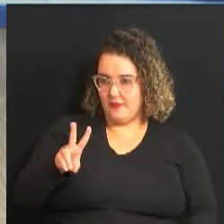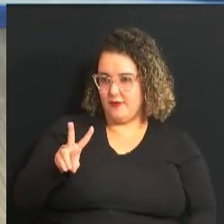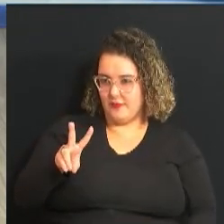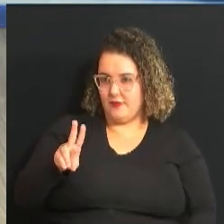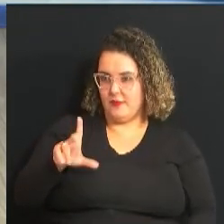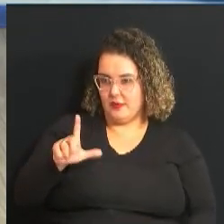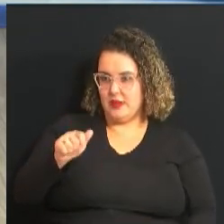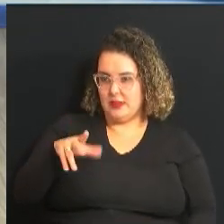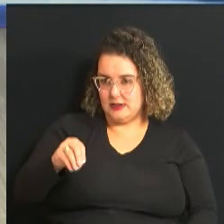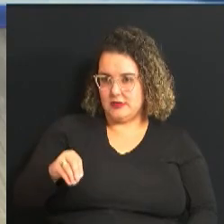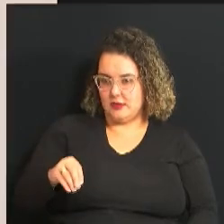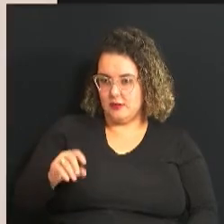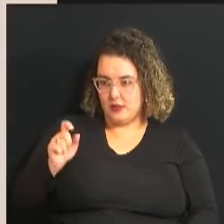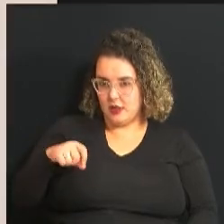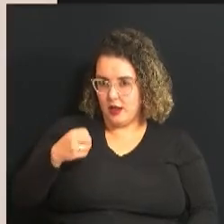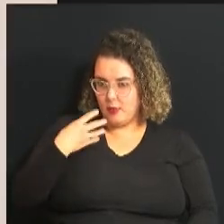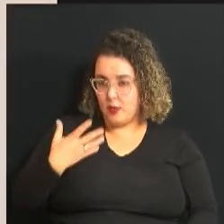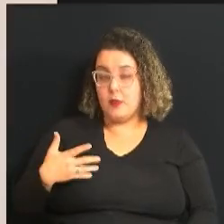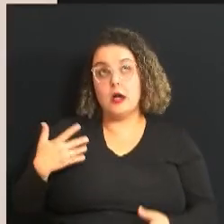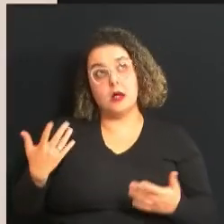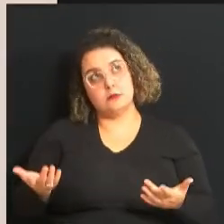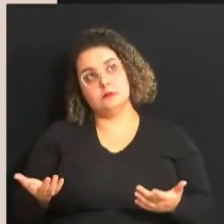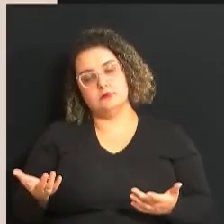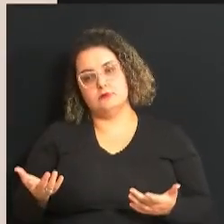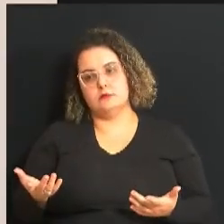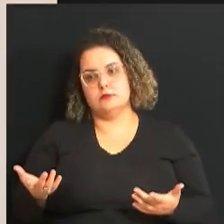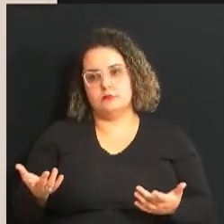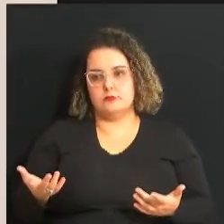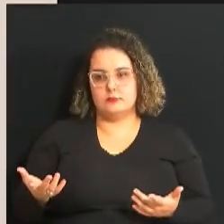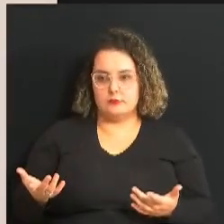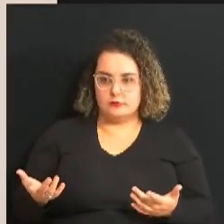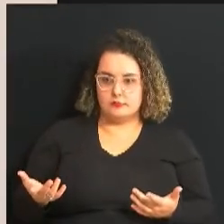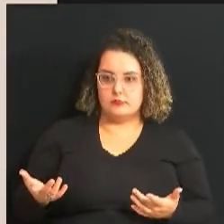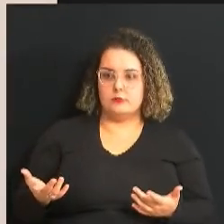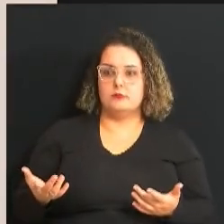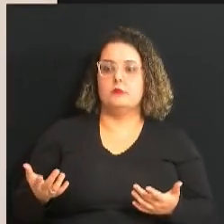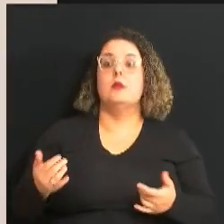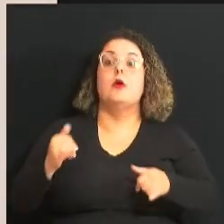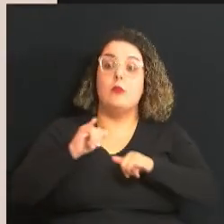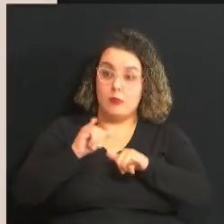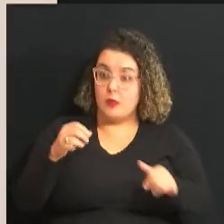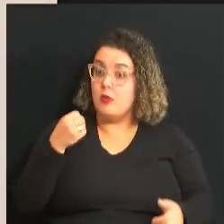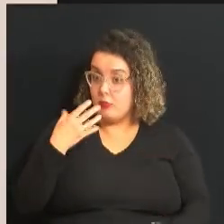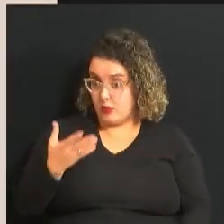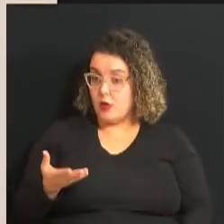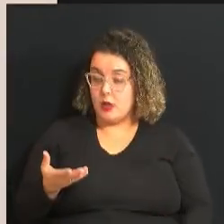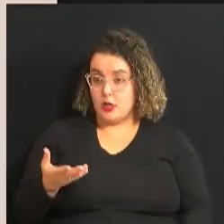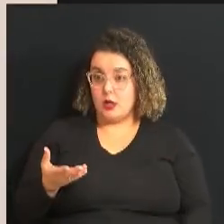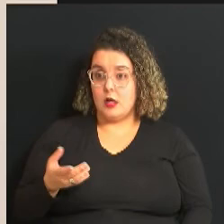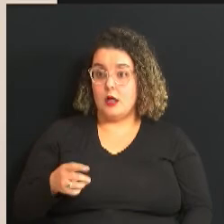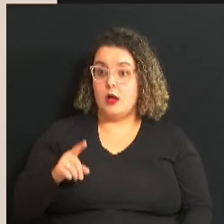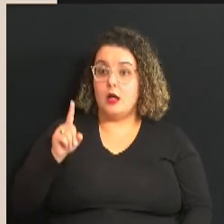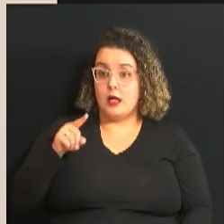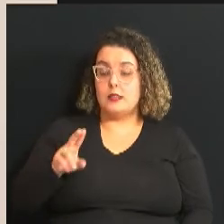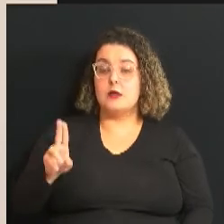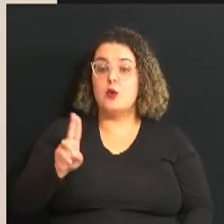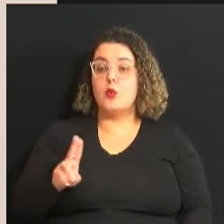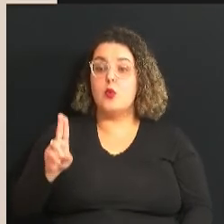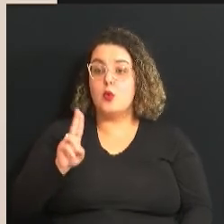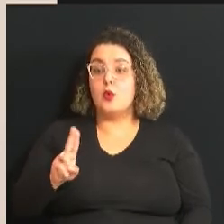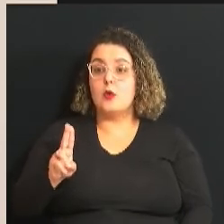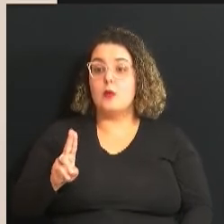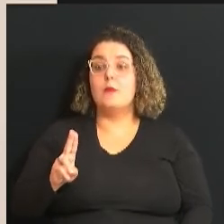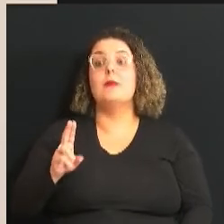Funcionam também. Só que é uma mensagem boa aqui para a gente deixar. Eles são mais úteis para quem está